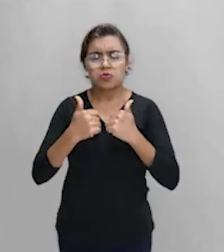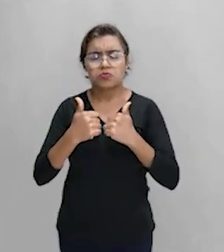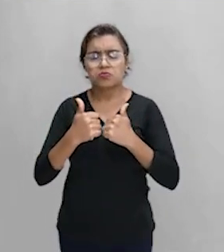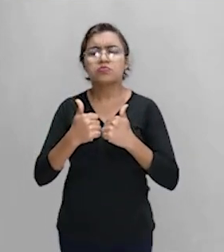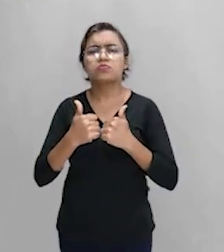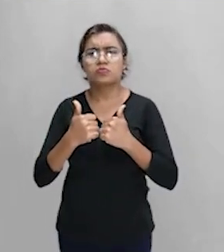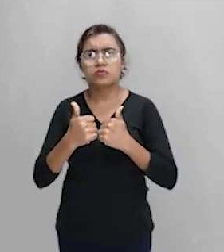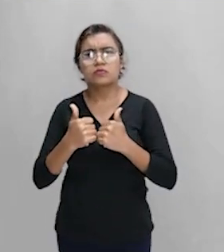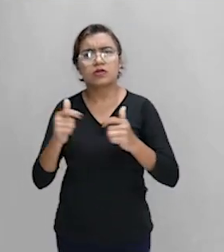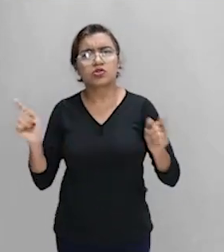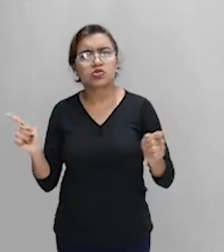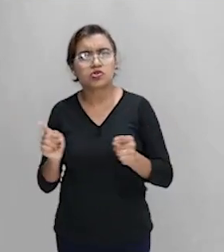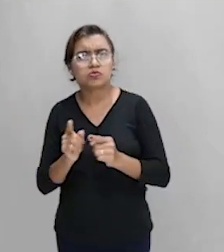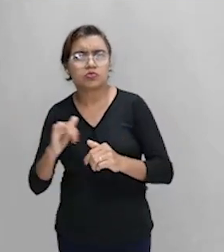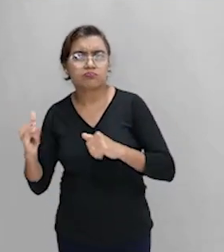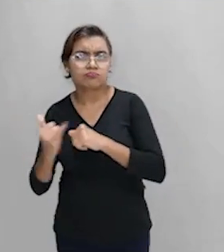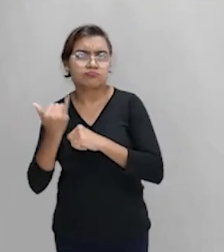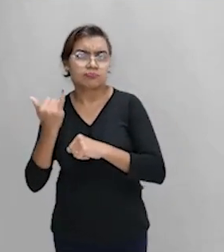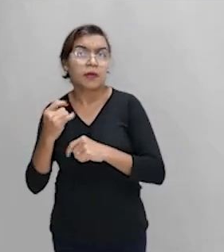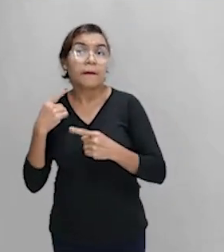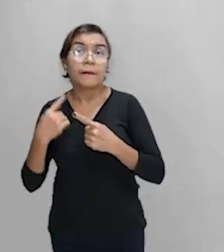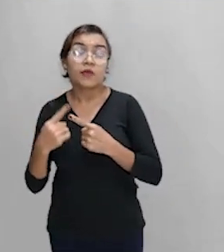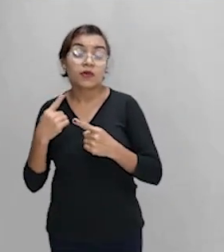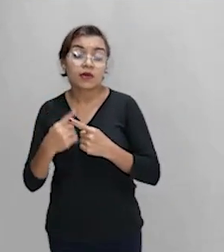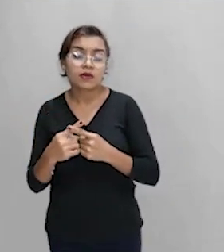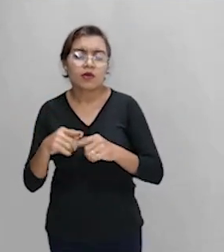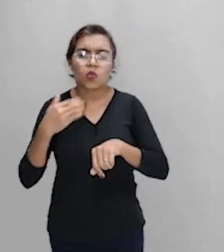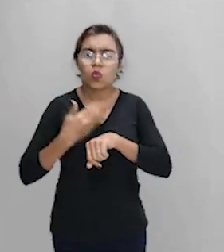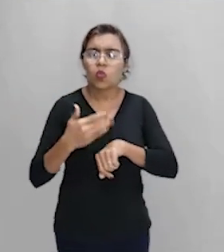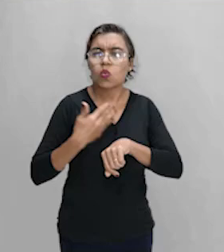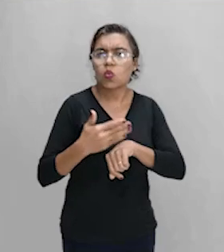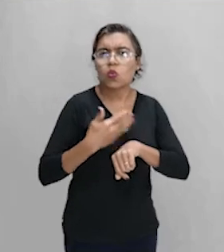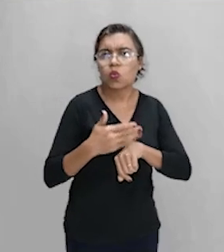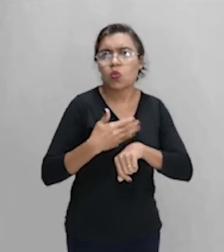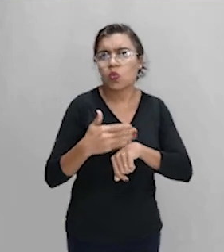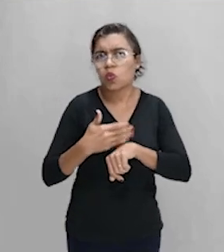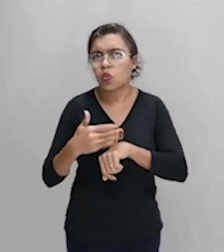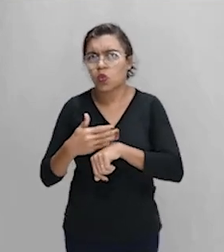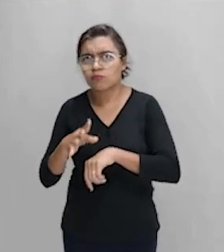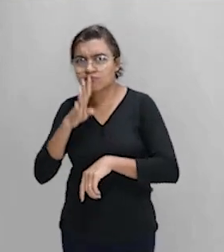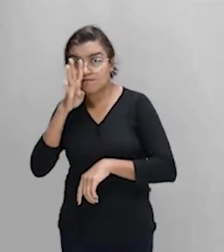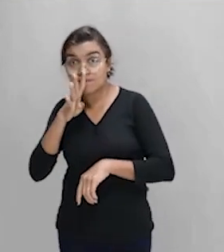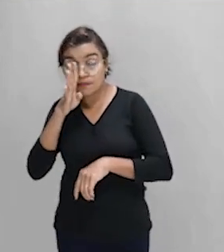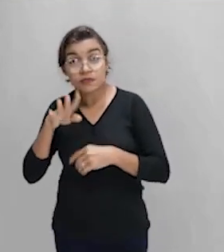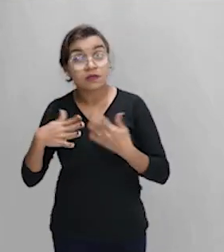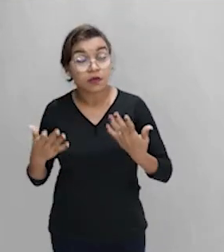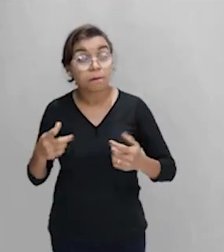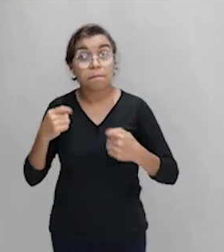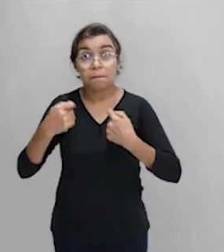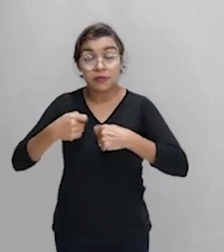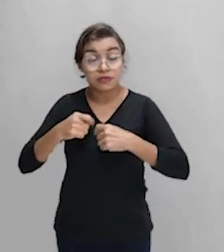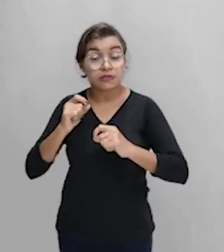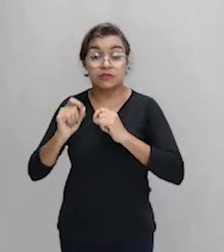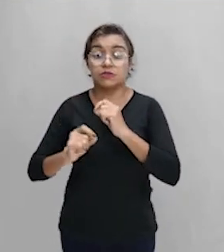as lesões, porque o volume e a intensidade de treino, de fato, são muito altas. Então, ele tem que ter isso aí, ele tem que ser bem, esses